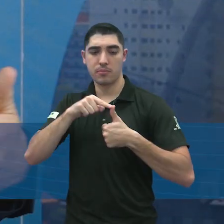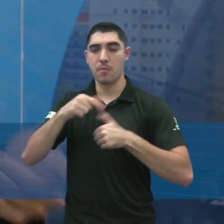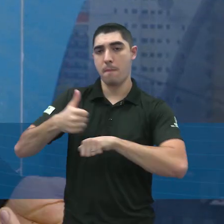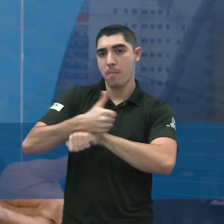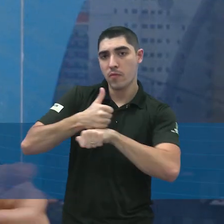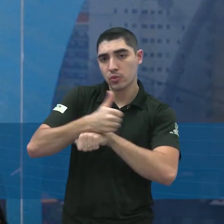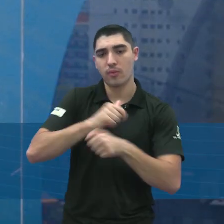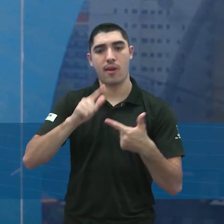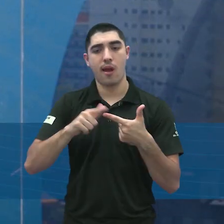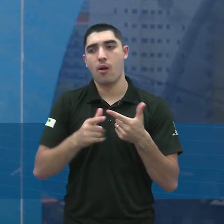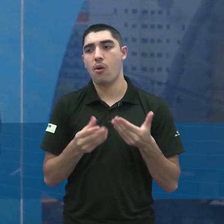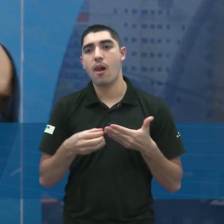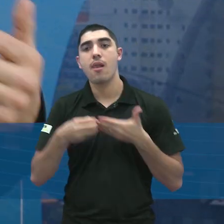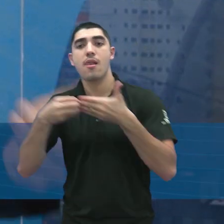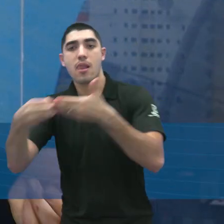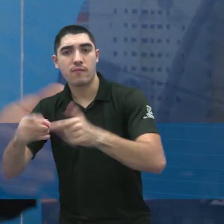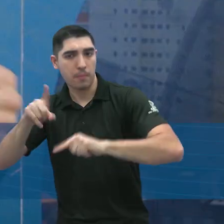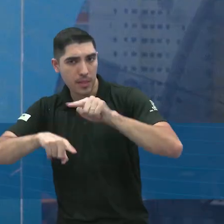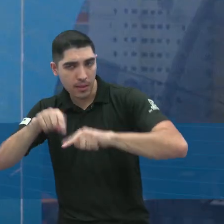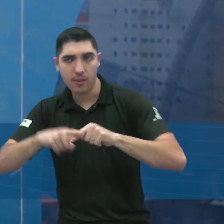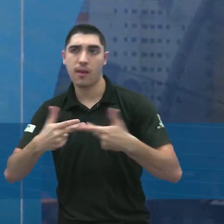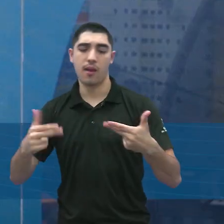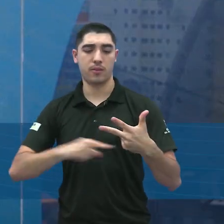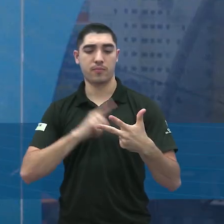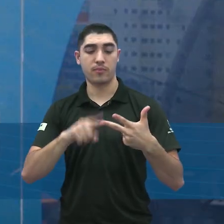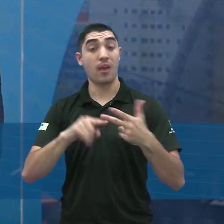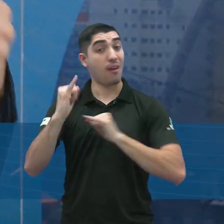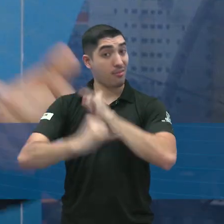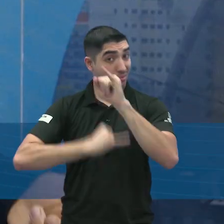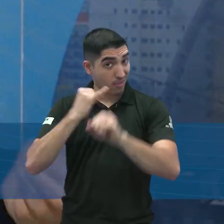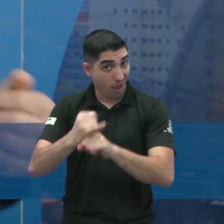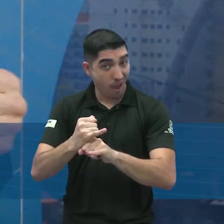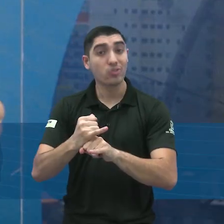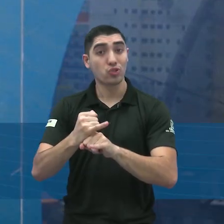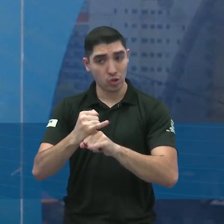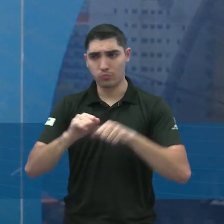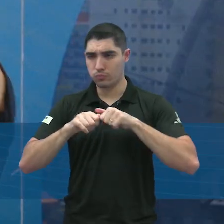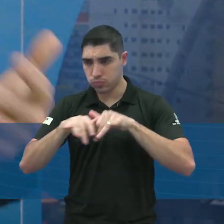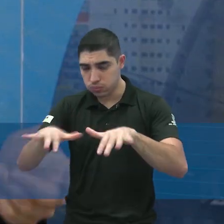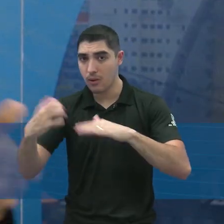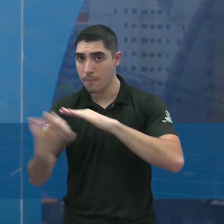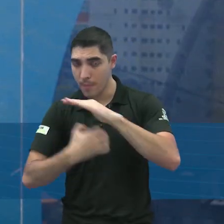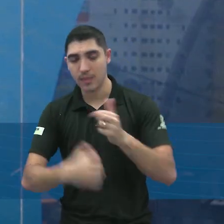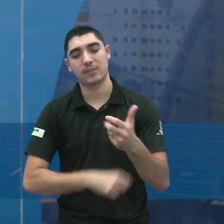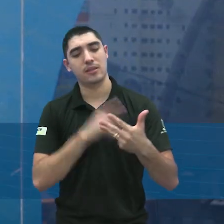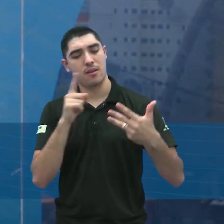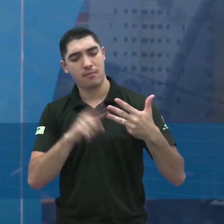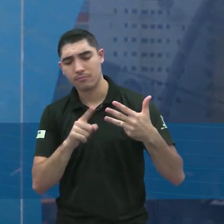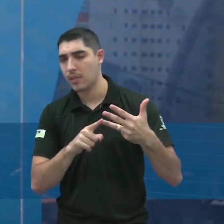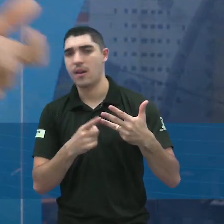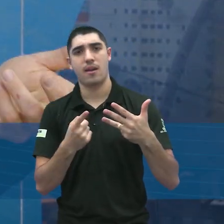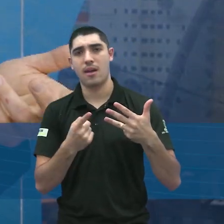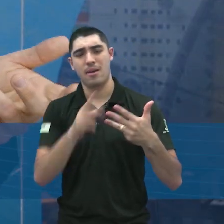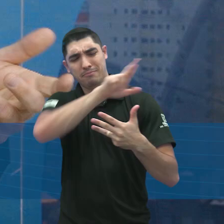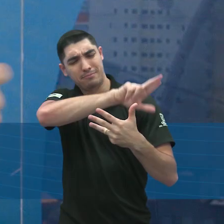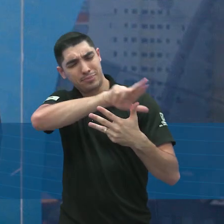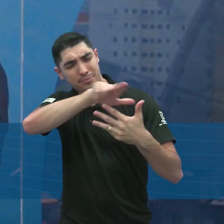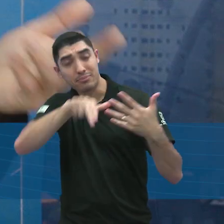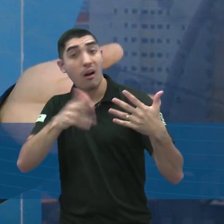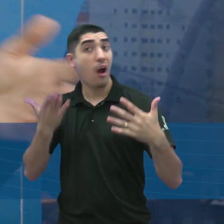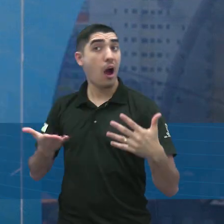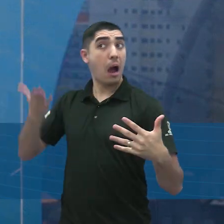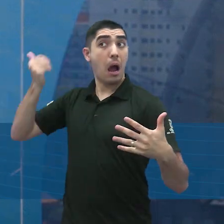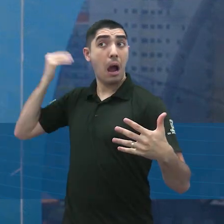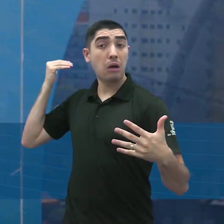o gestor de tráfego, de rede, sabe, o especialista em marketing digital, são funções que, se